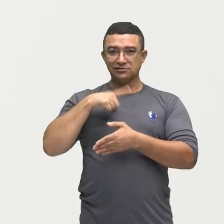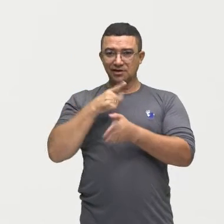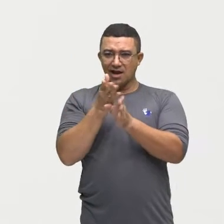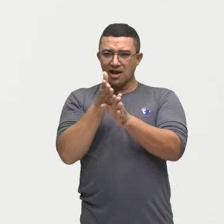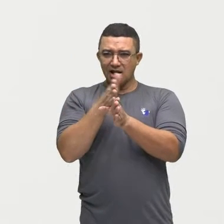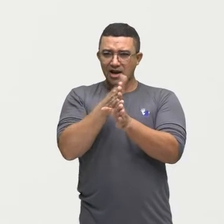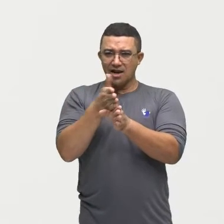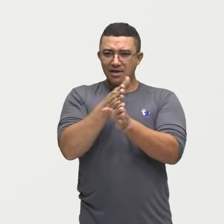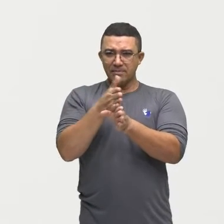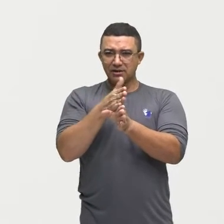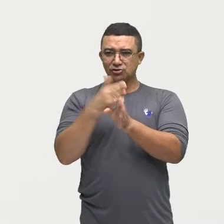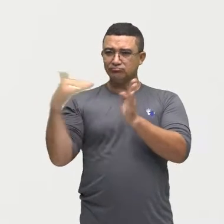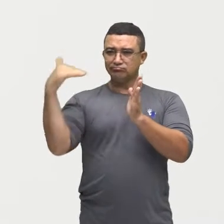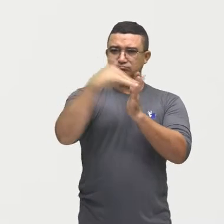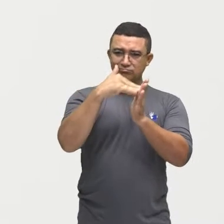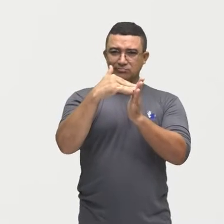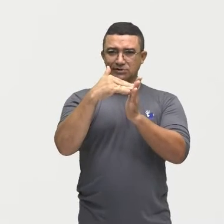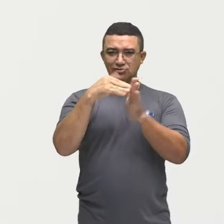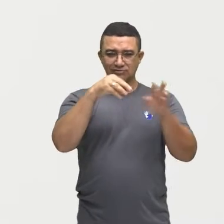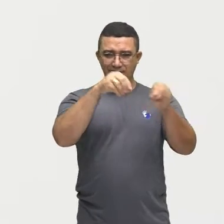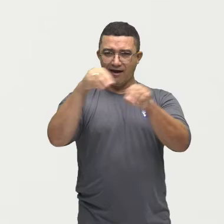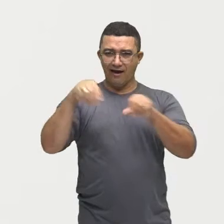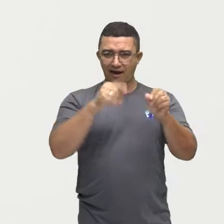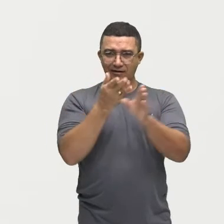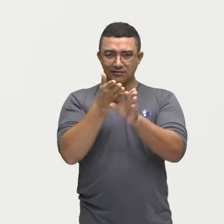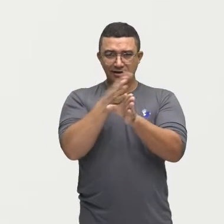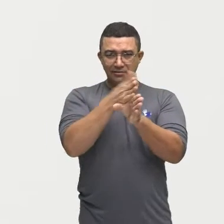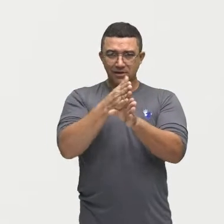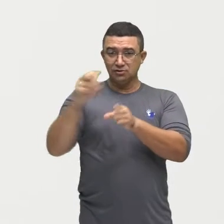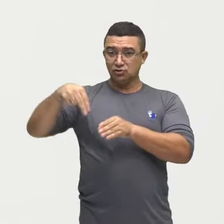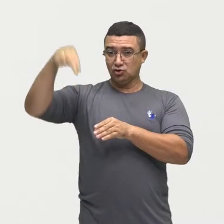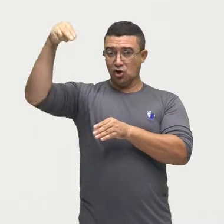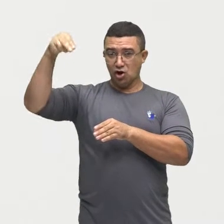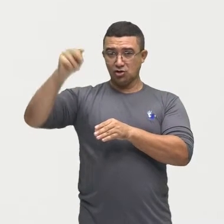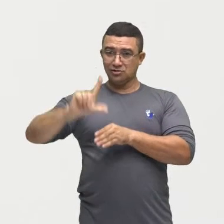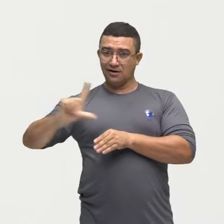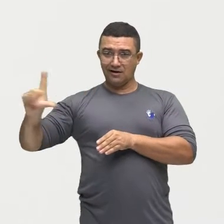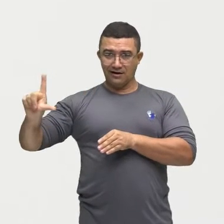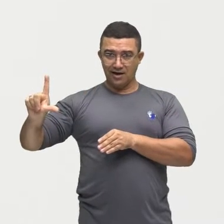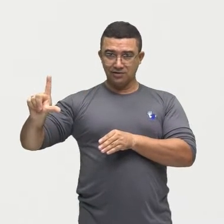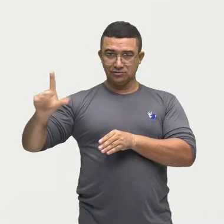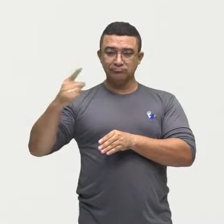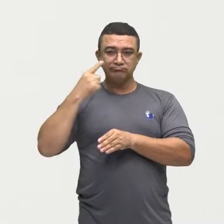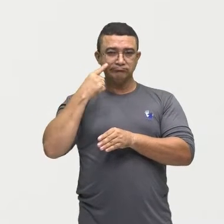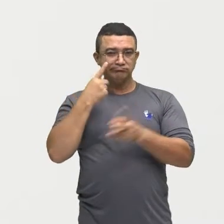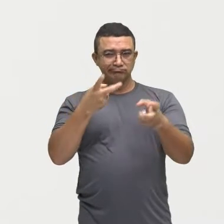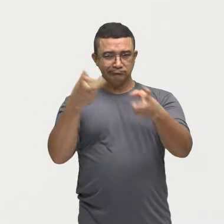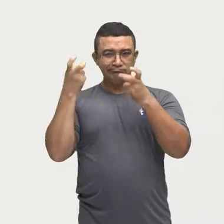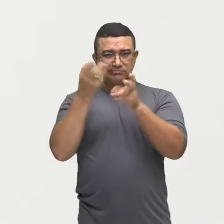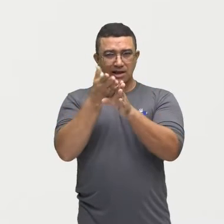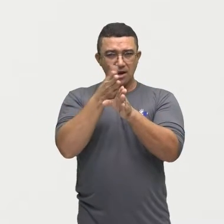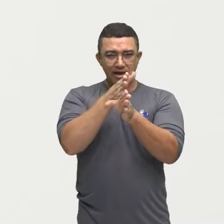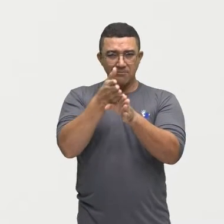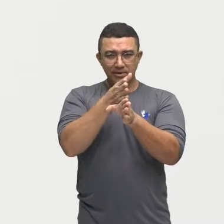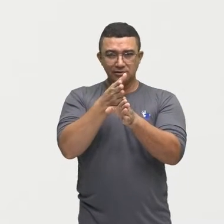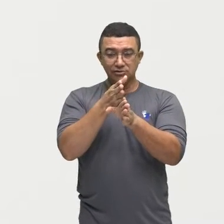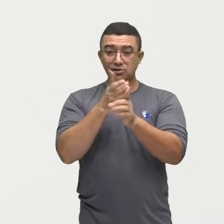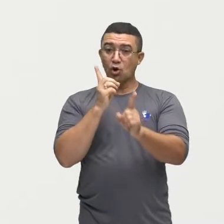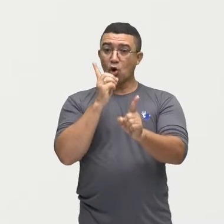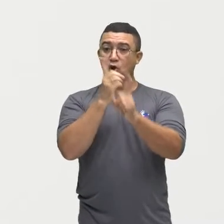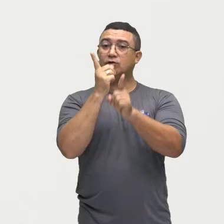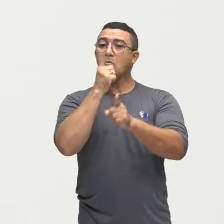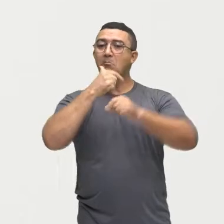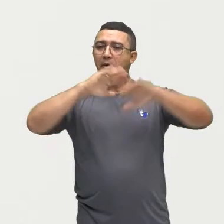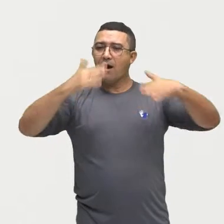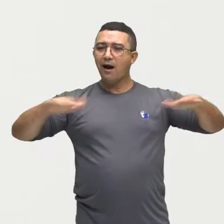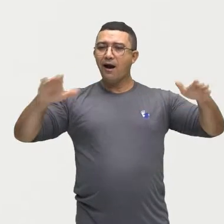limite, olha, tanto aqui para o norte quanto para o lado leste, né? Nós vamos encontrar aí o Oceano